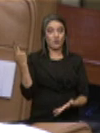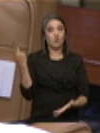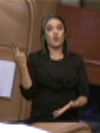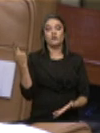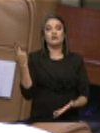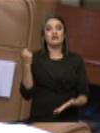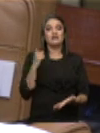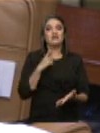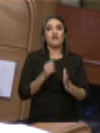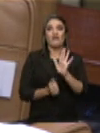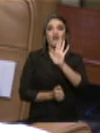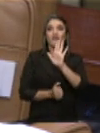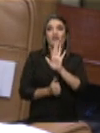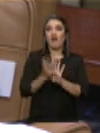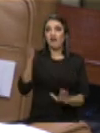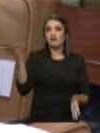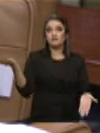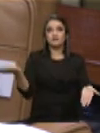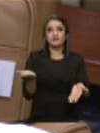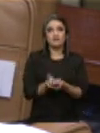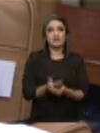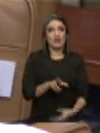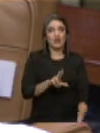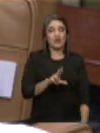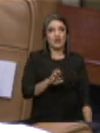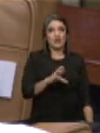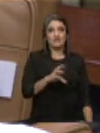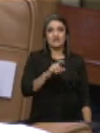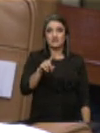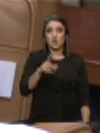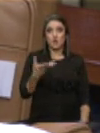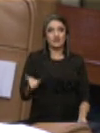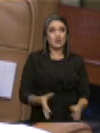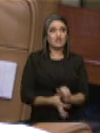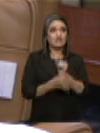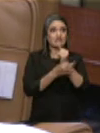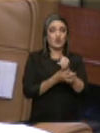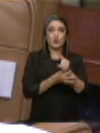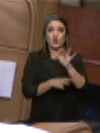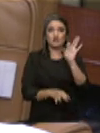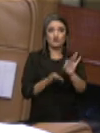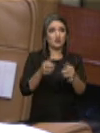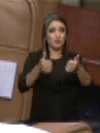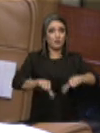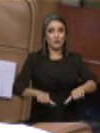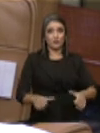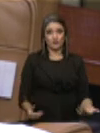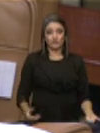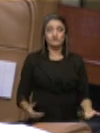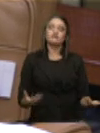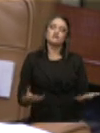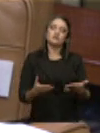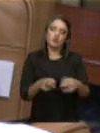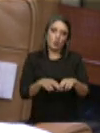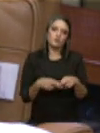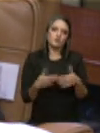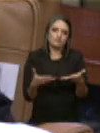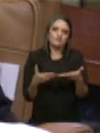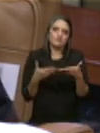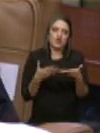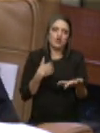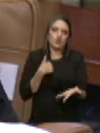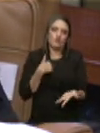retroativamente e gerando uma imensa insegurança jurídica. Por isso, peço licença para manter o voto